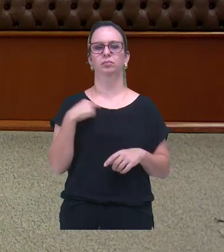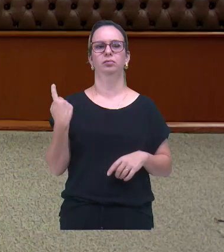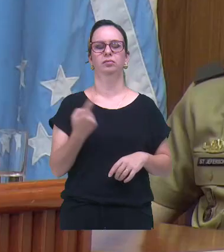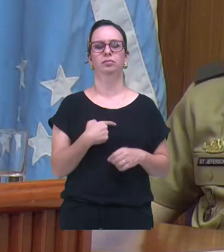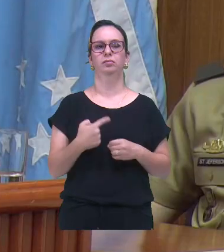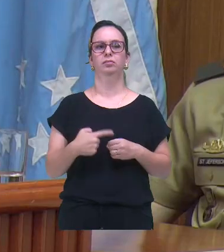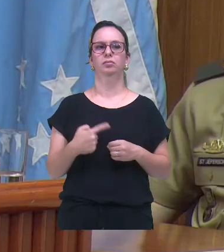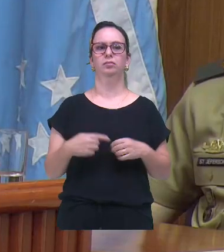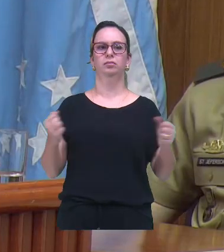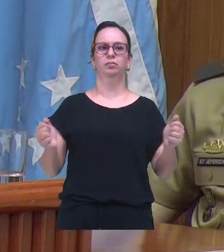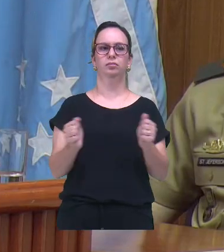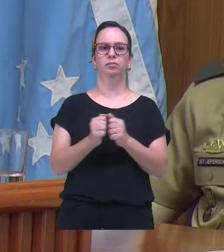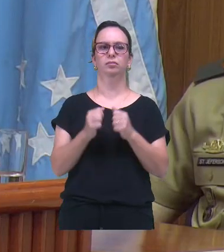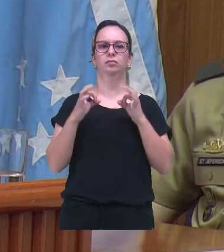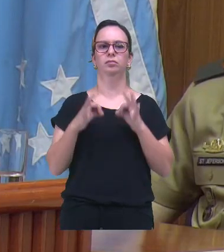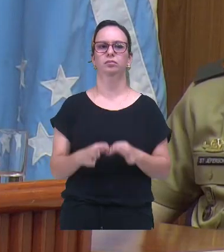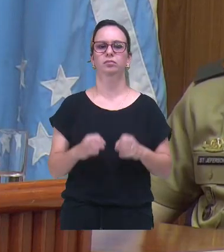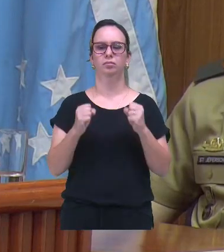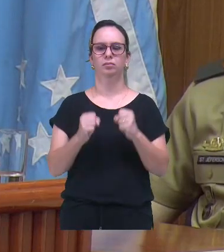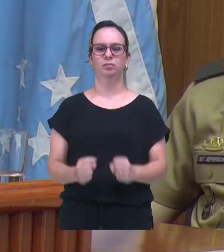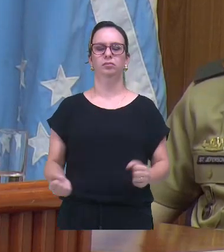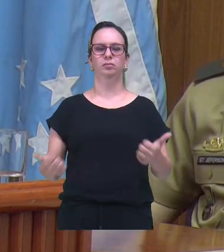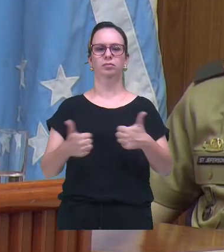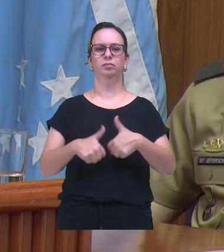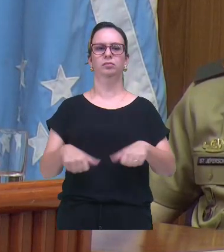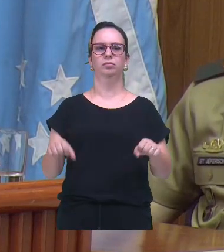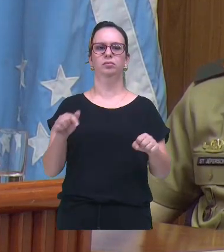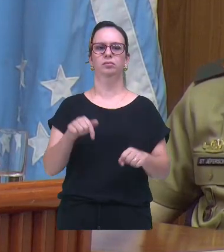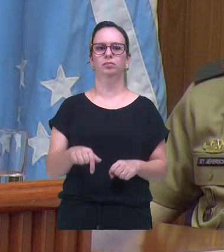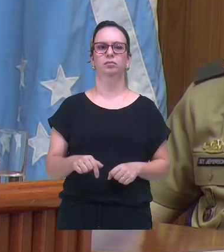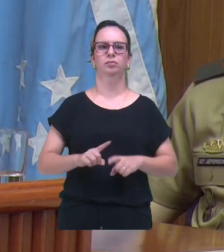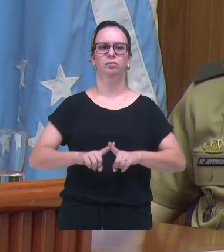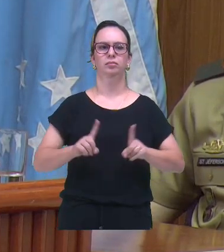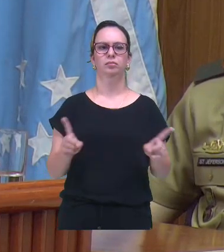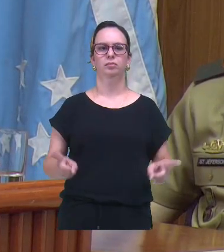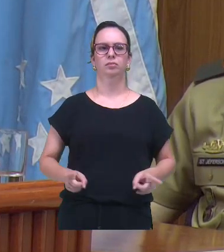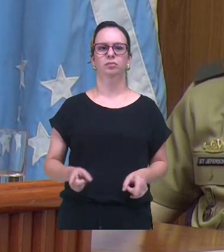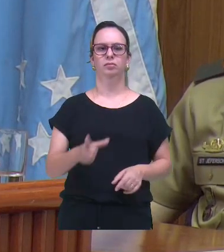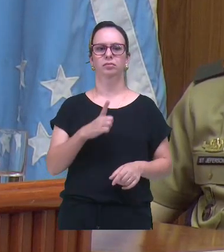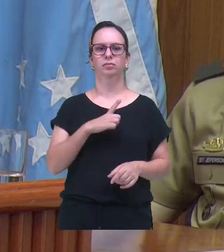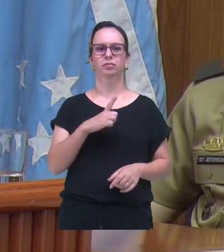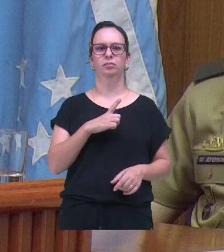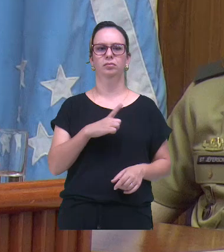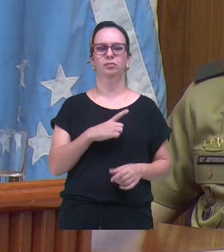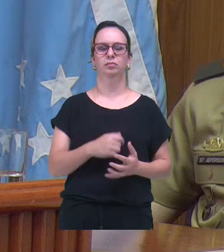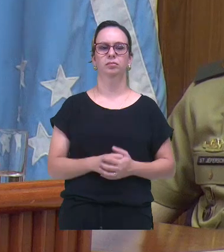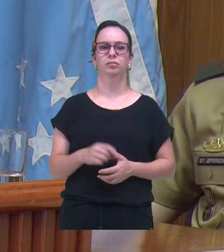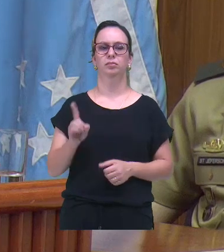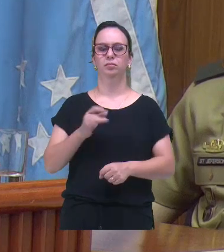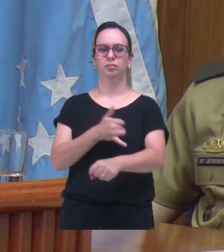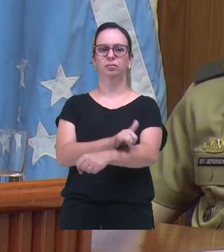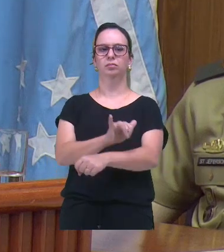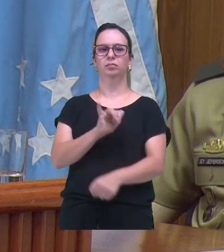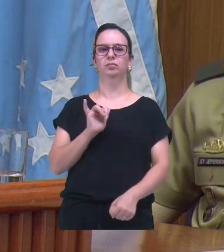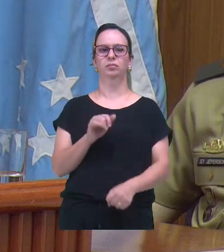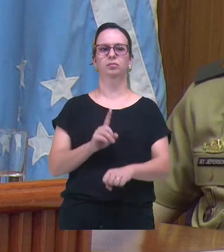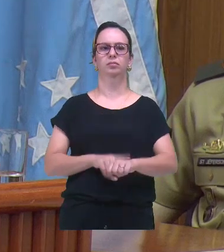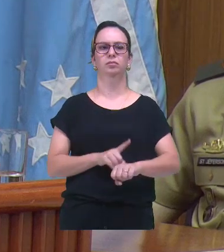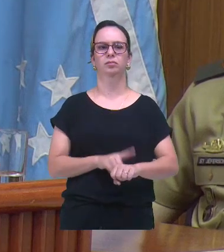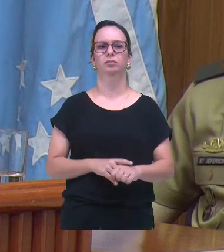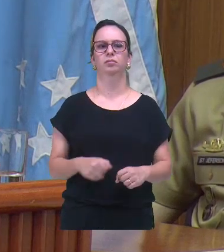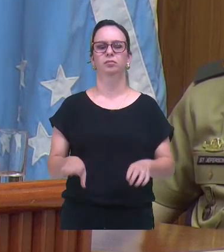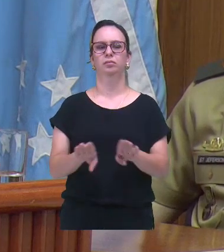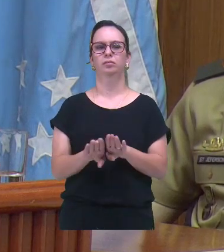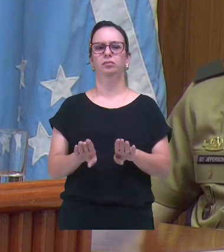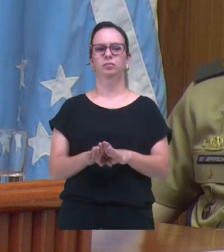certeza poderiam estar hoje aqui. Mas tenho certeza que não lhes faltarão oportunidade para que também um dia